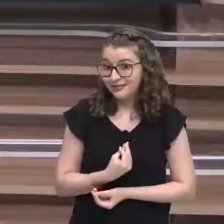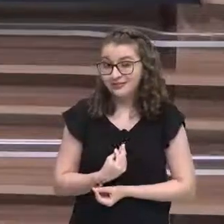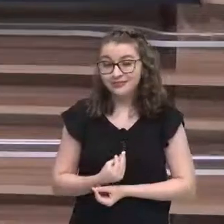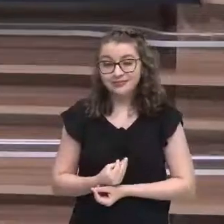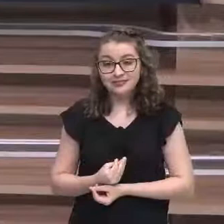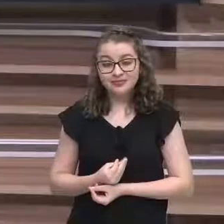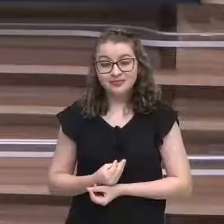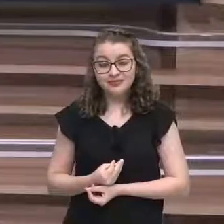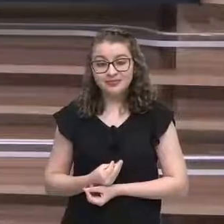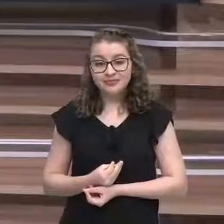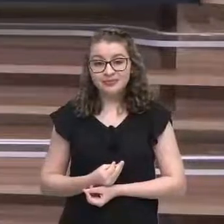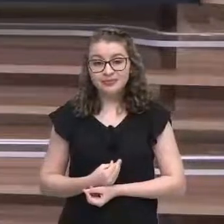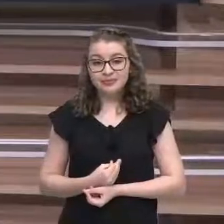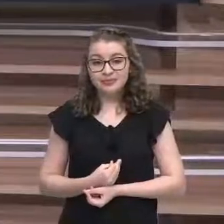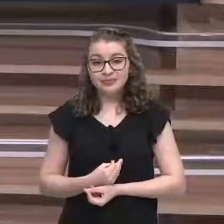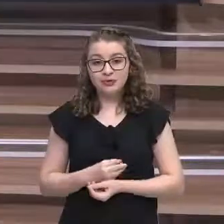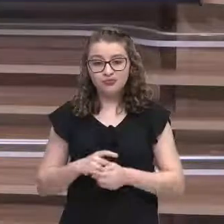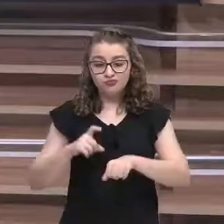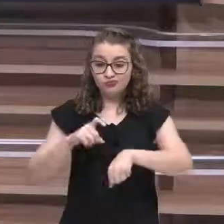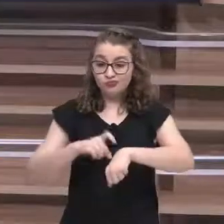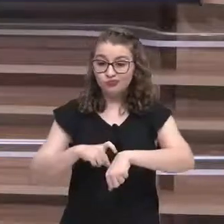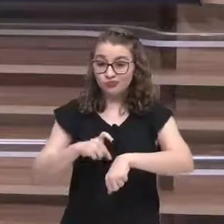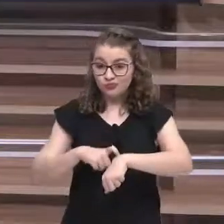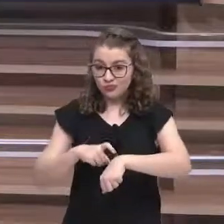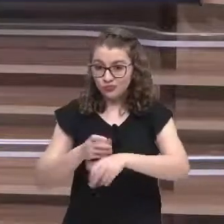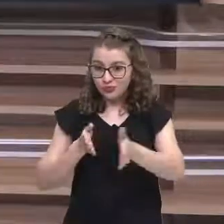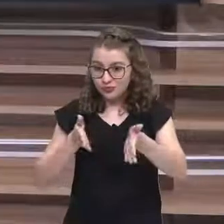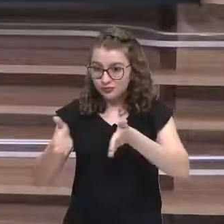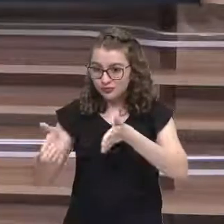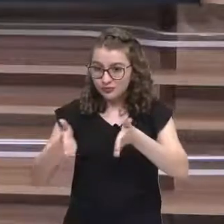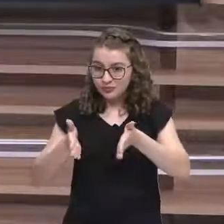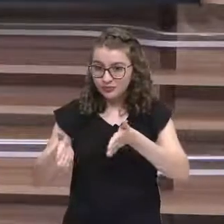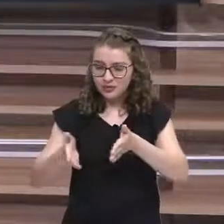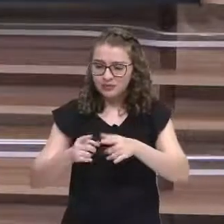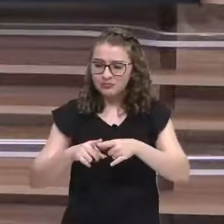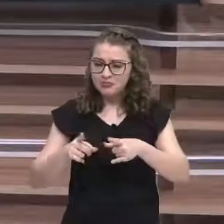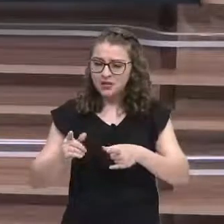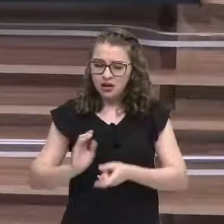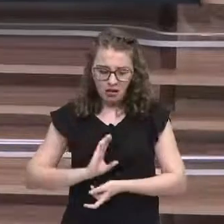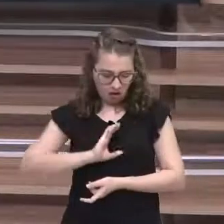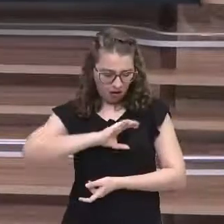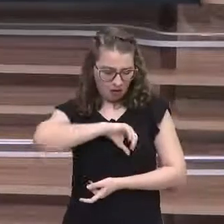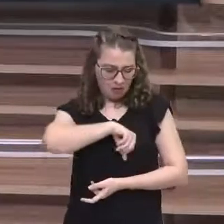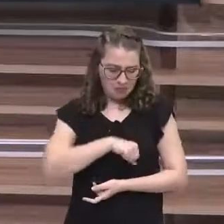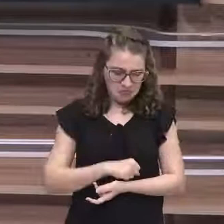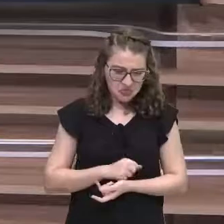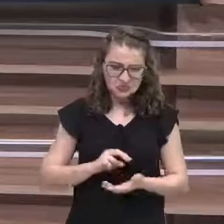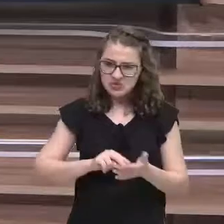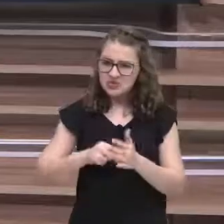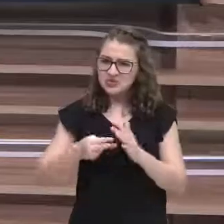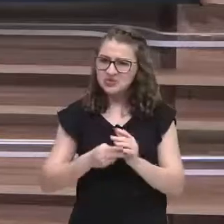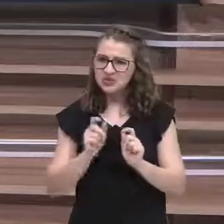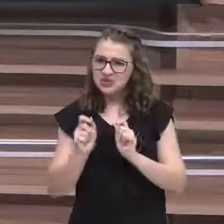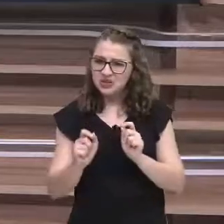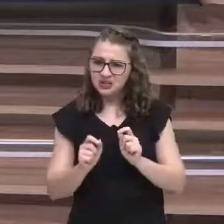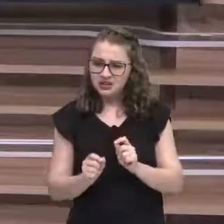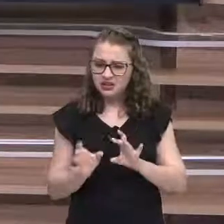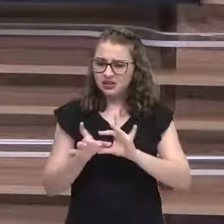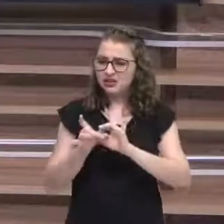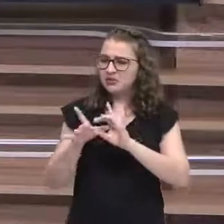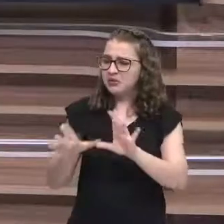Todo mundo fala do tempo. Mas o que é o amor? O que é a